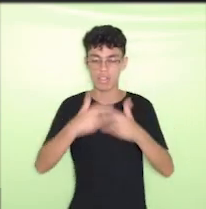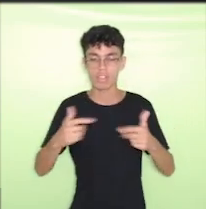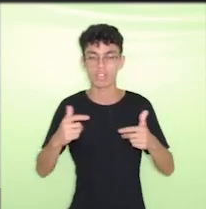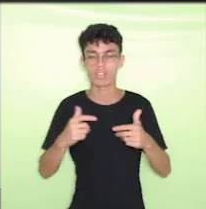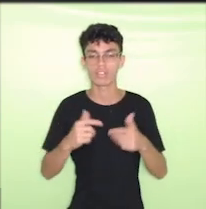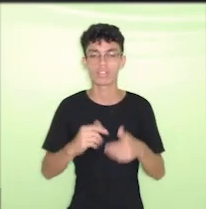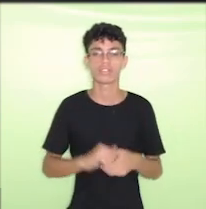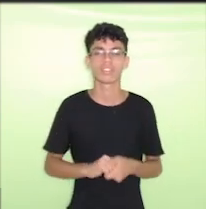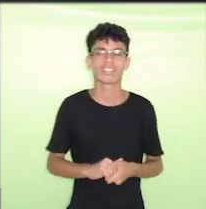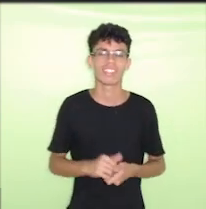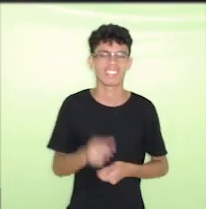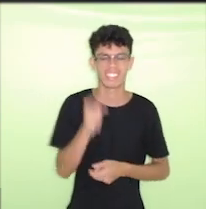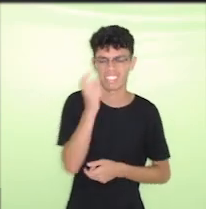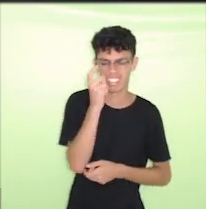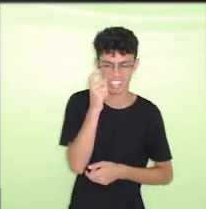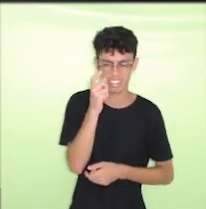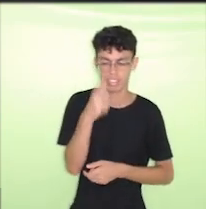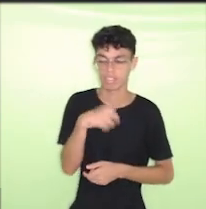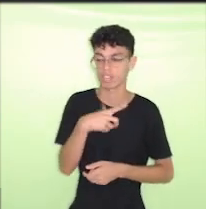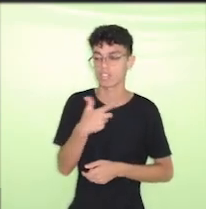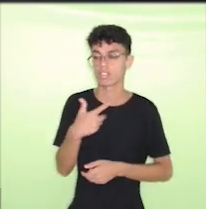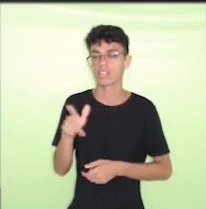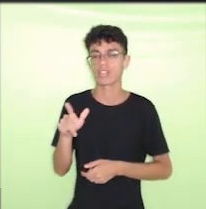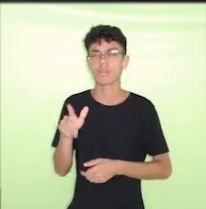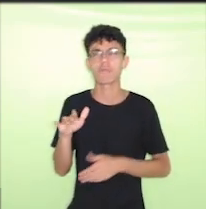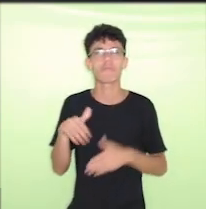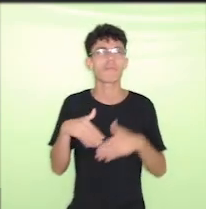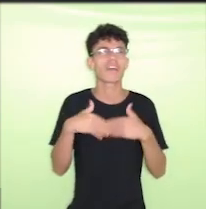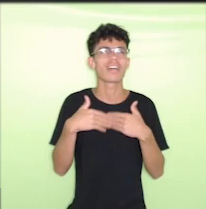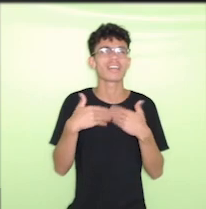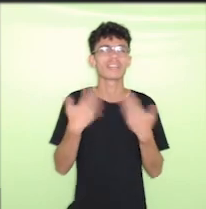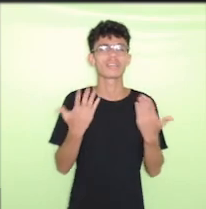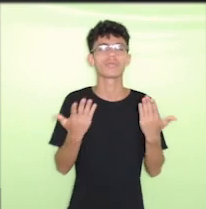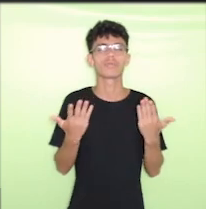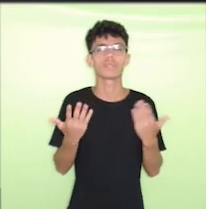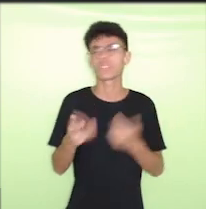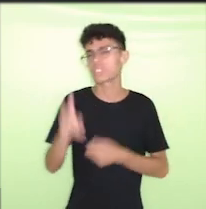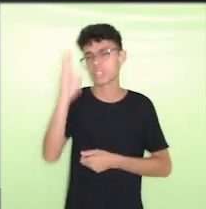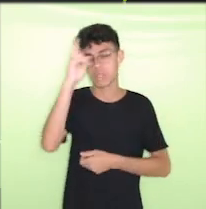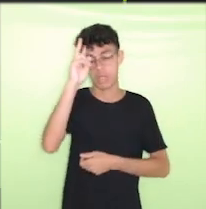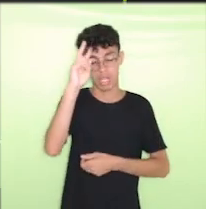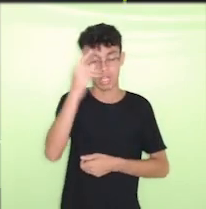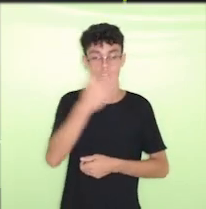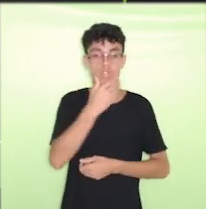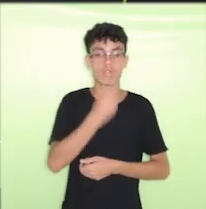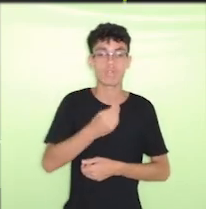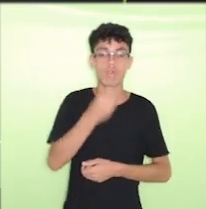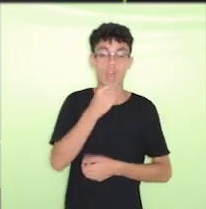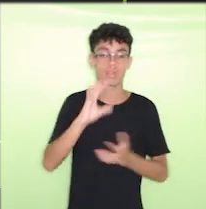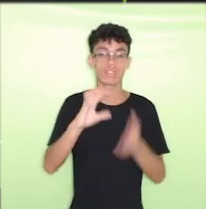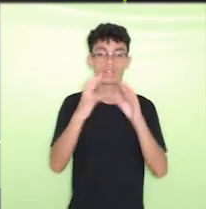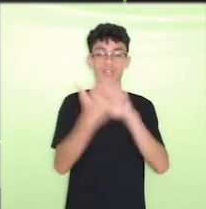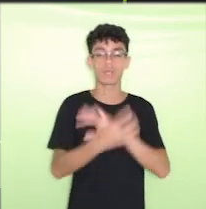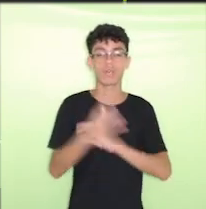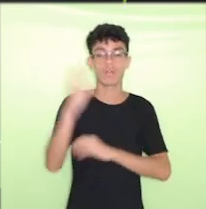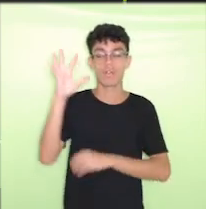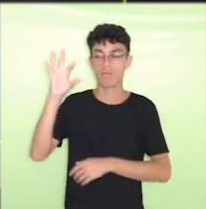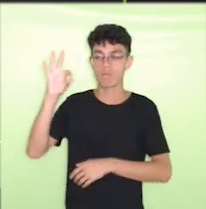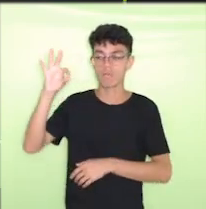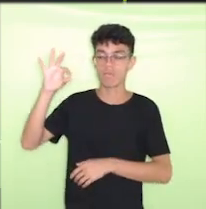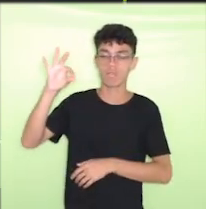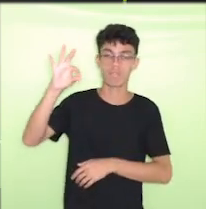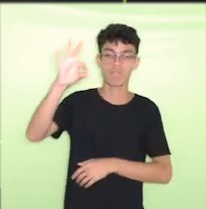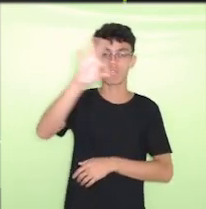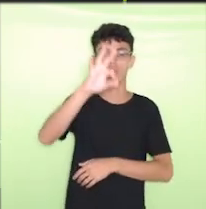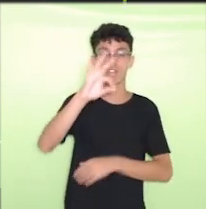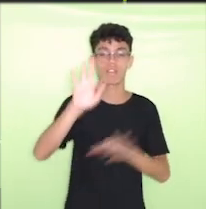Sem nenhum interesse. Mas como é essa história, irmã? É a história de um homem que se transformou num inseto e que a família